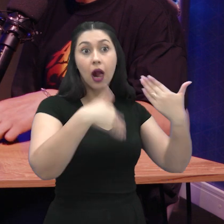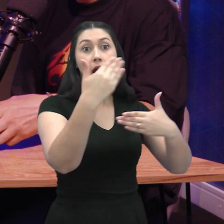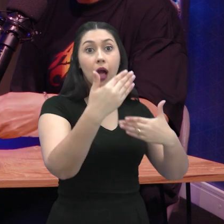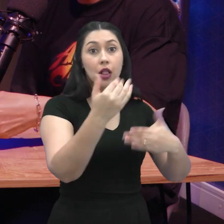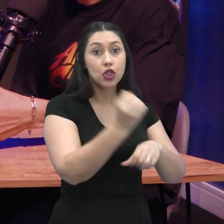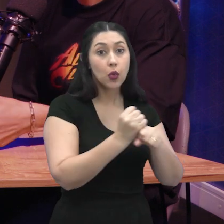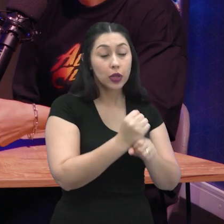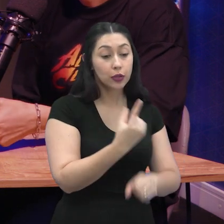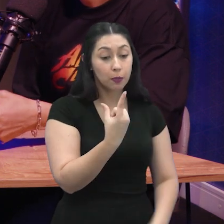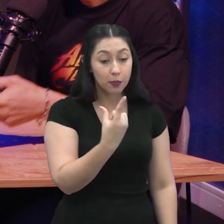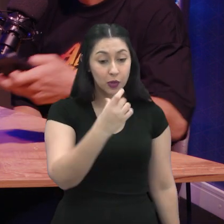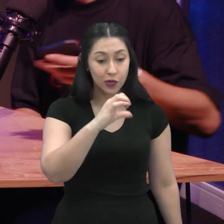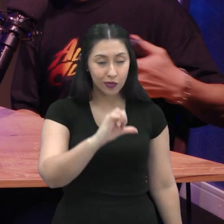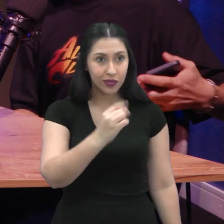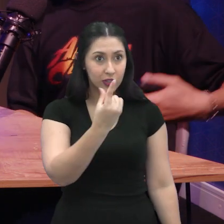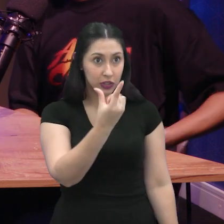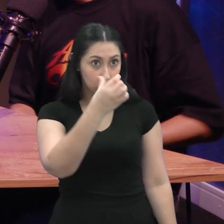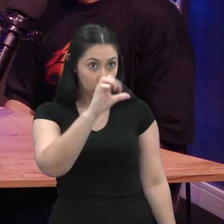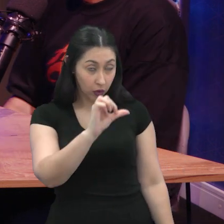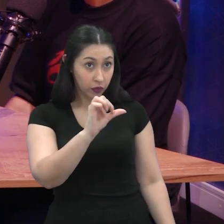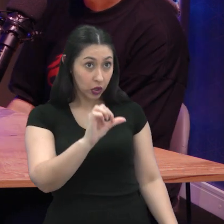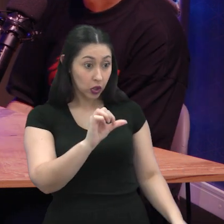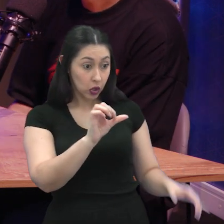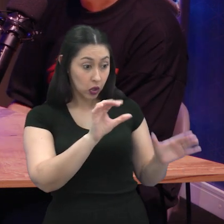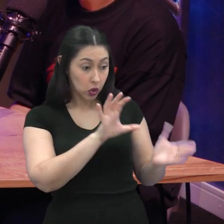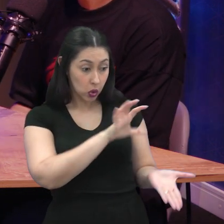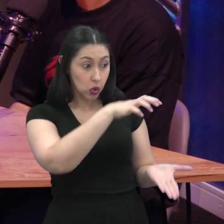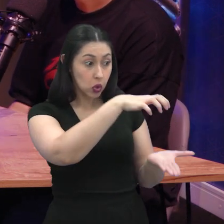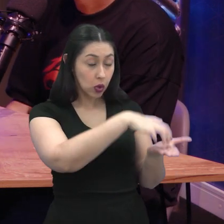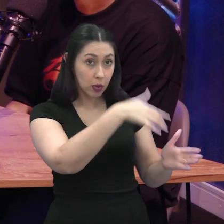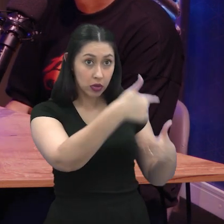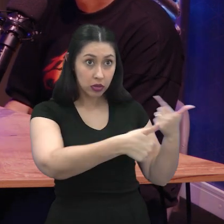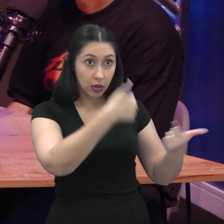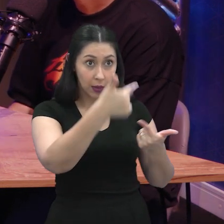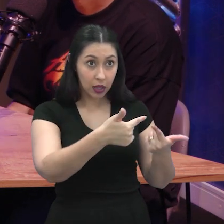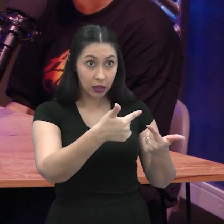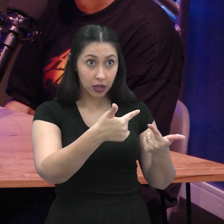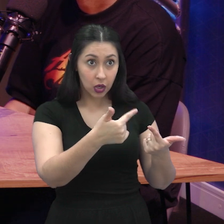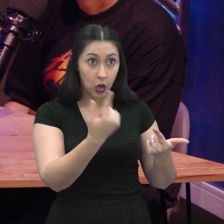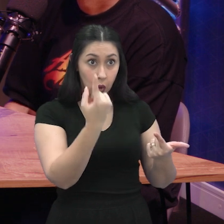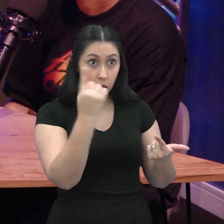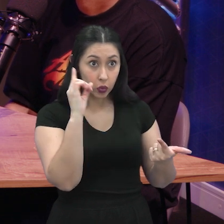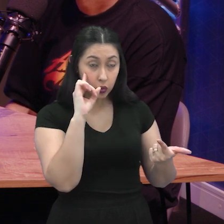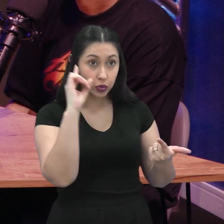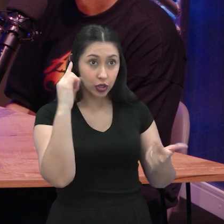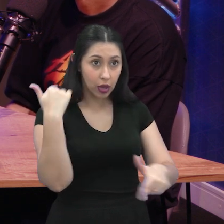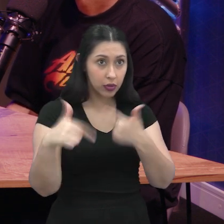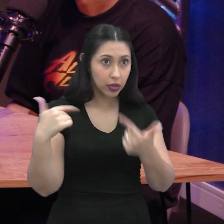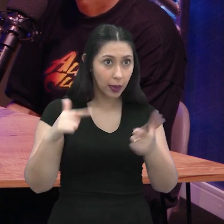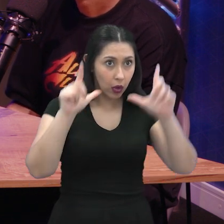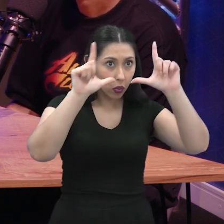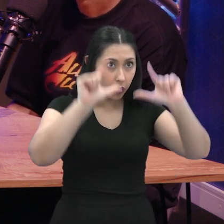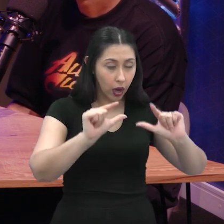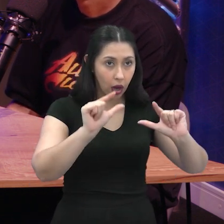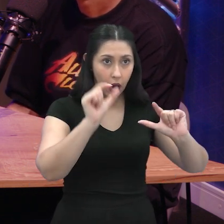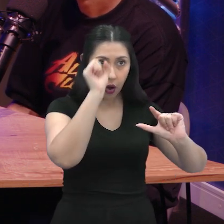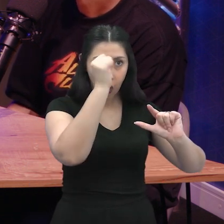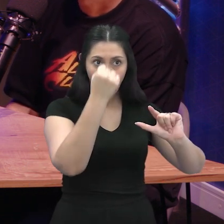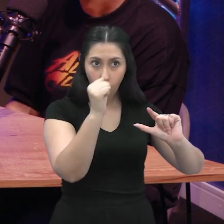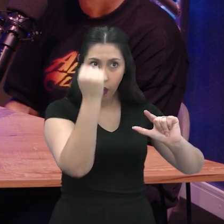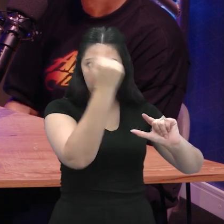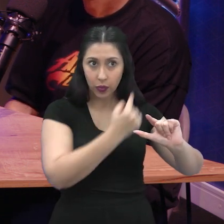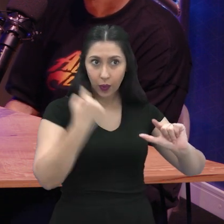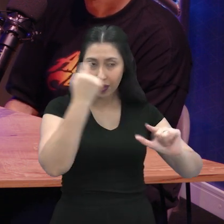exemplo, foi em 1919 que, né, a Organização Internacional do Trabalho limitou a jornada diária de trabalho, né, a